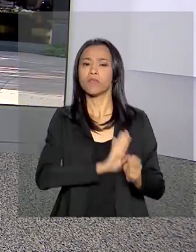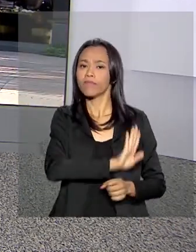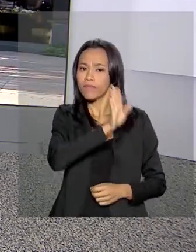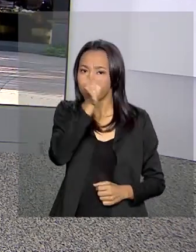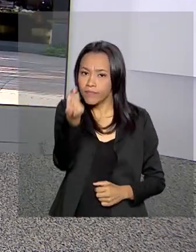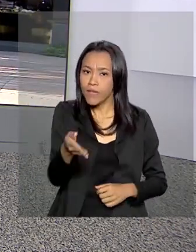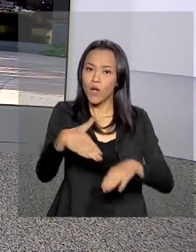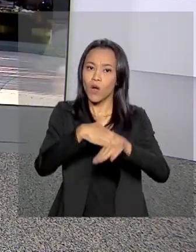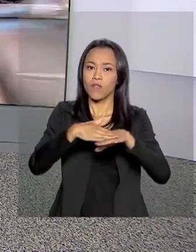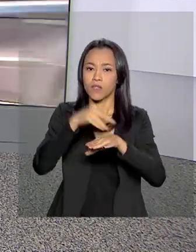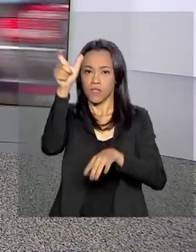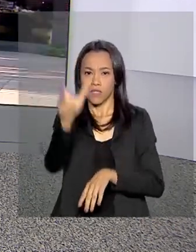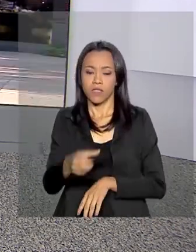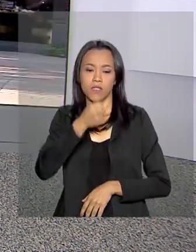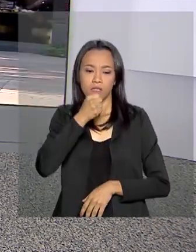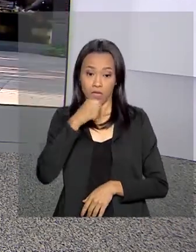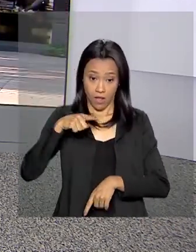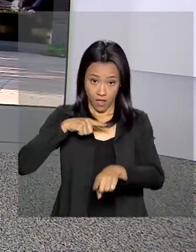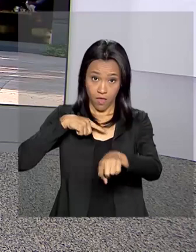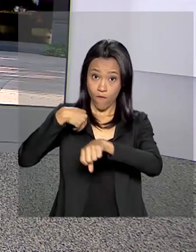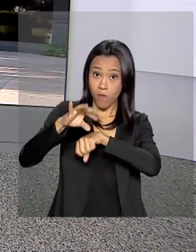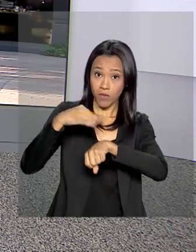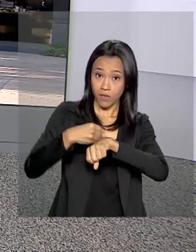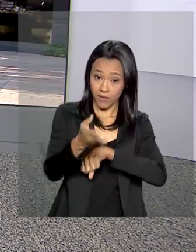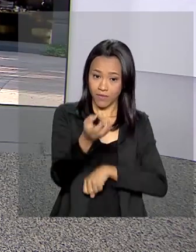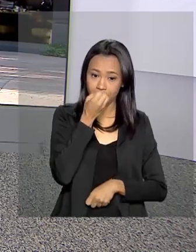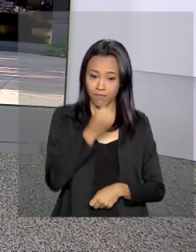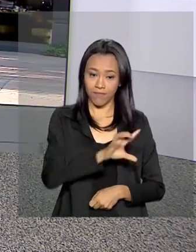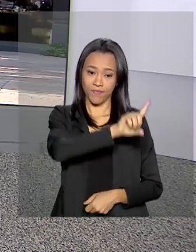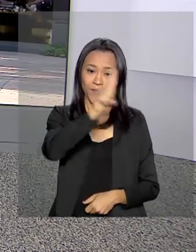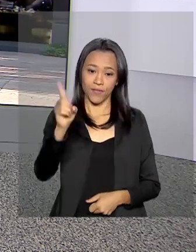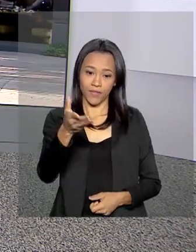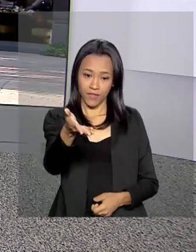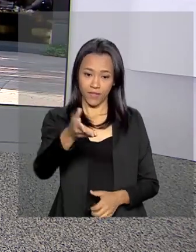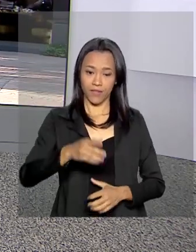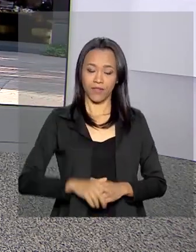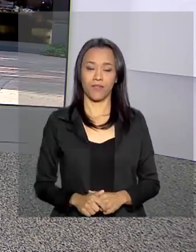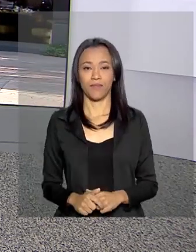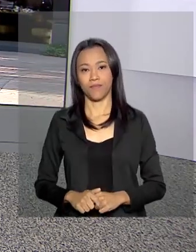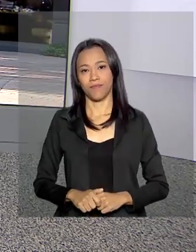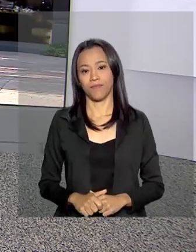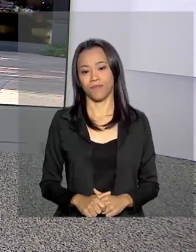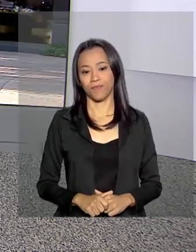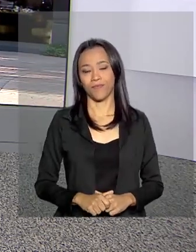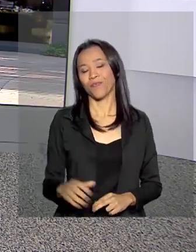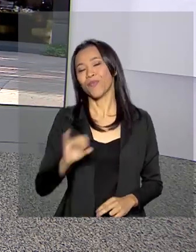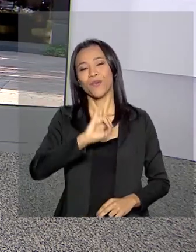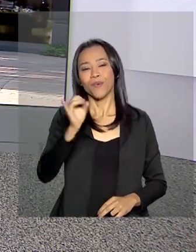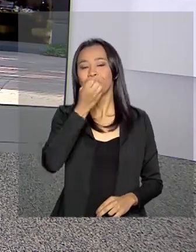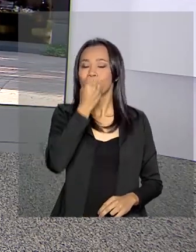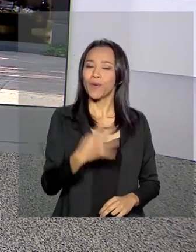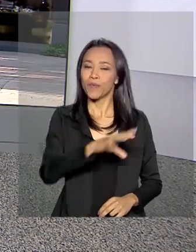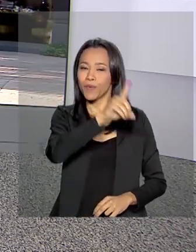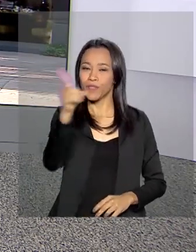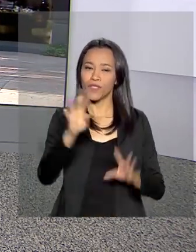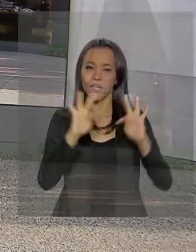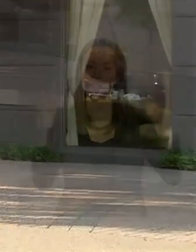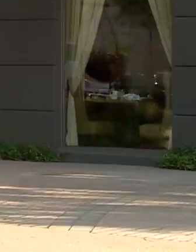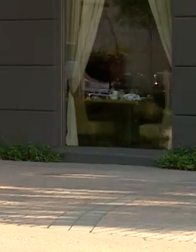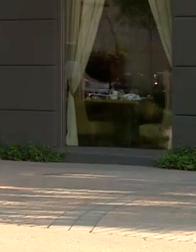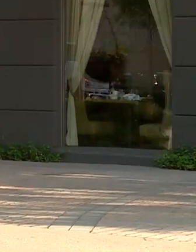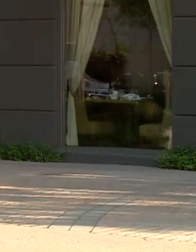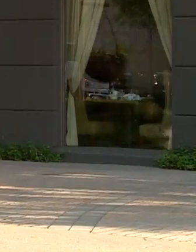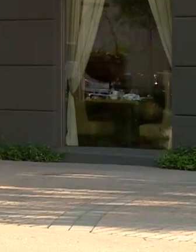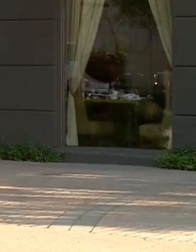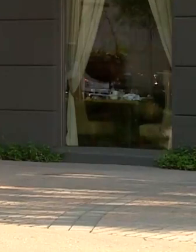cara que tem informações para a gente foi um ano bom dia pra você olá carla bom dia bom dia a todos que nos acompanham